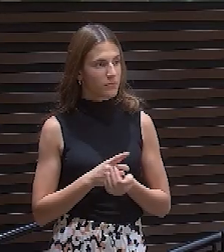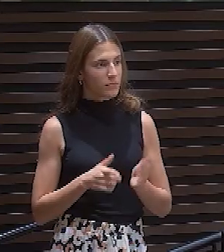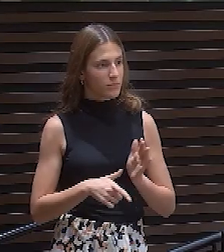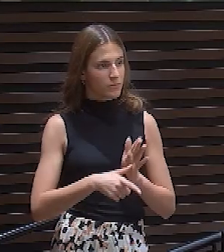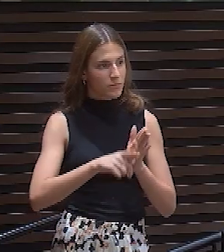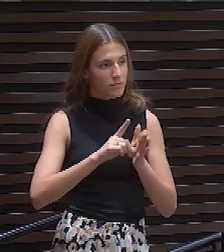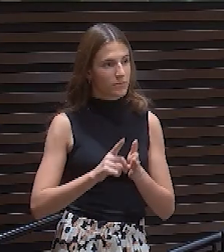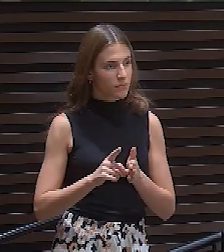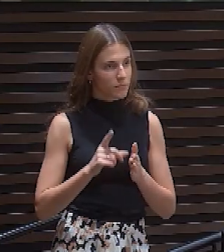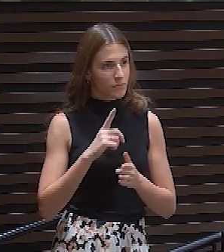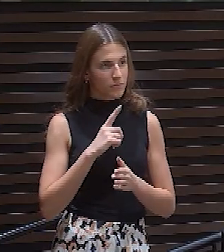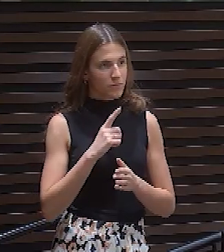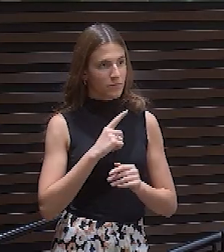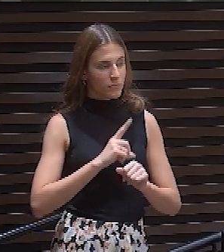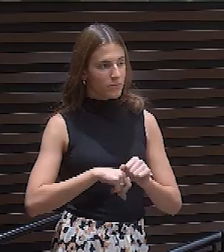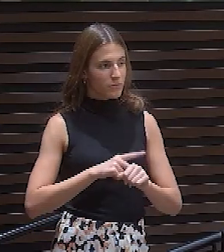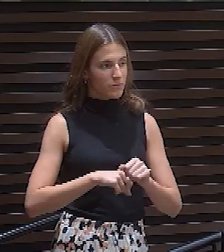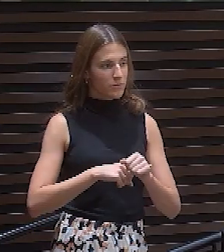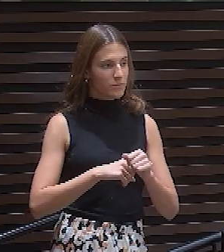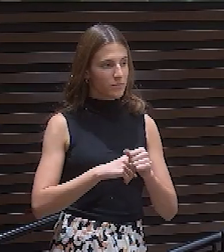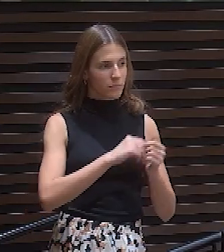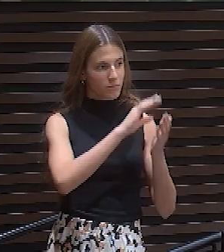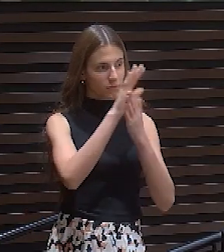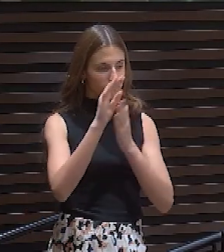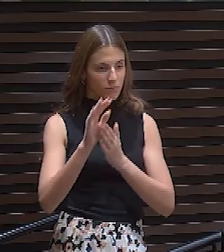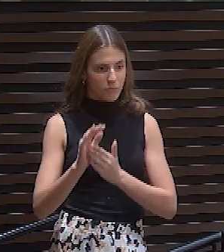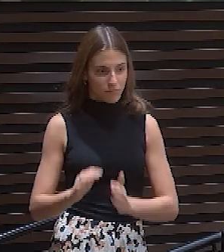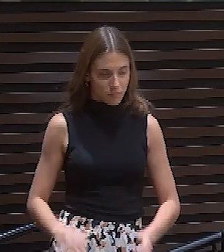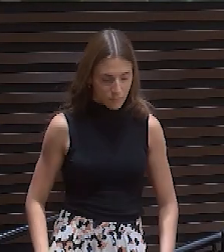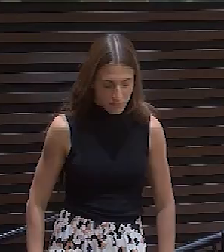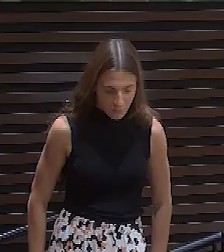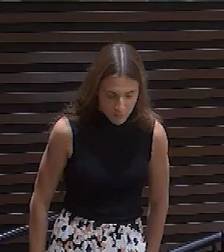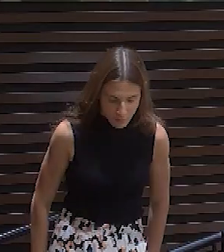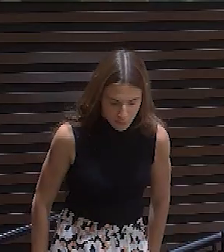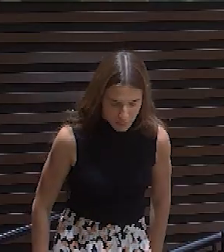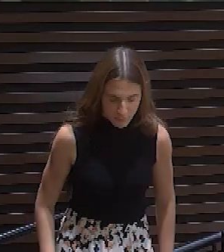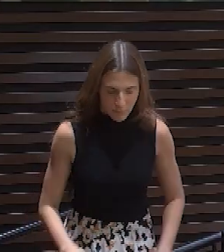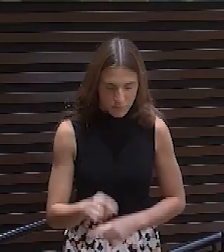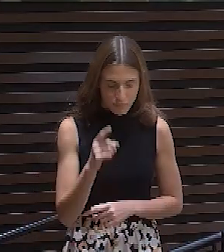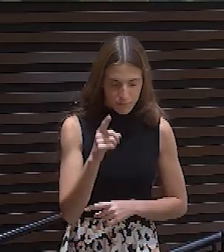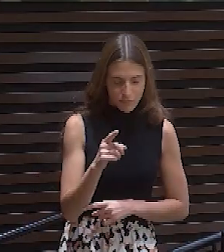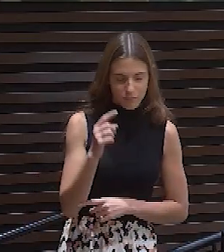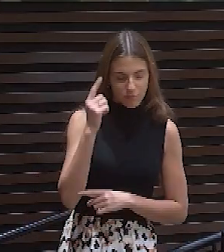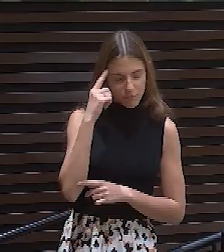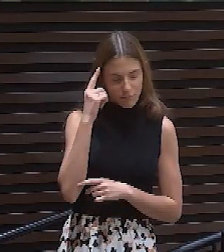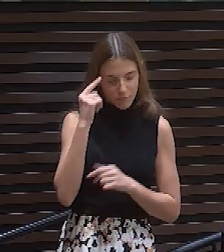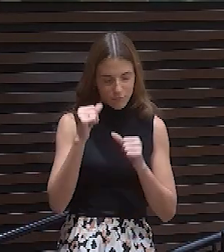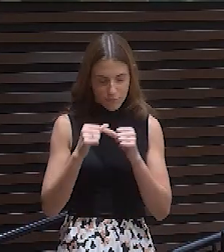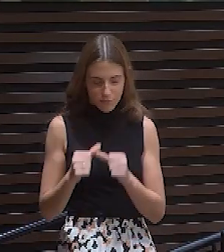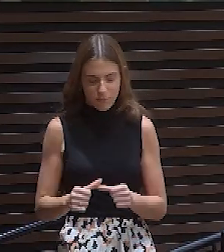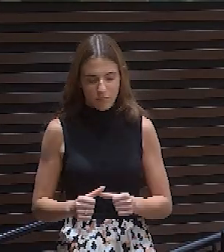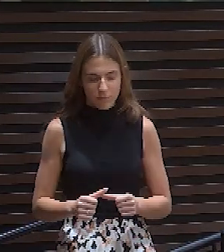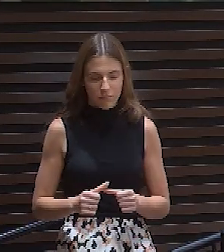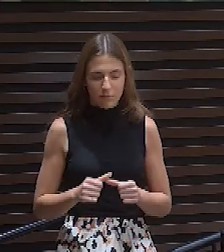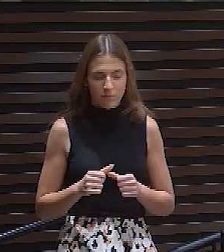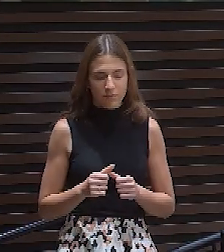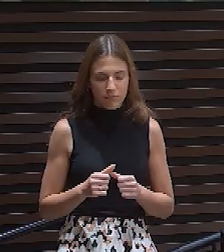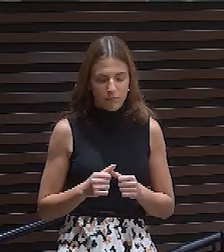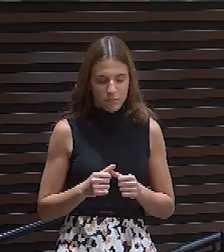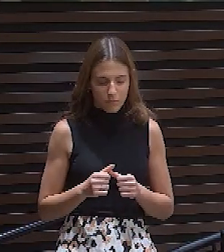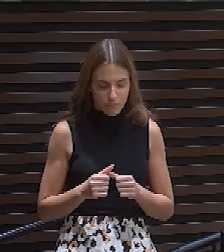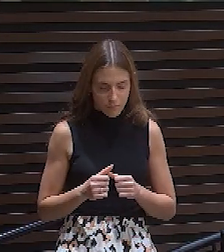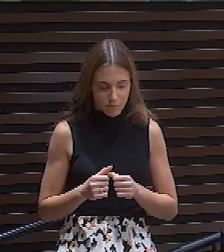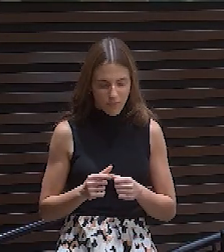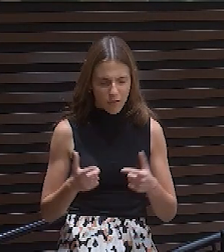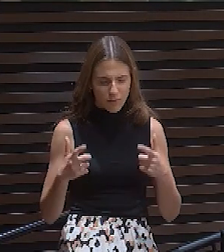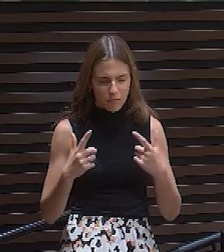de termos um momento de louvor, você pensar nisso. Em que ponto de Gilgal